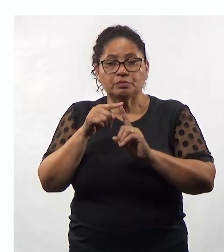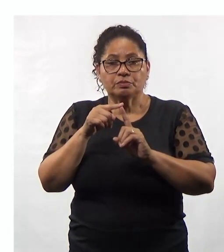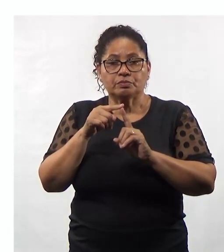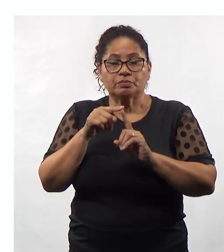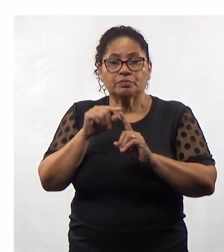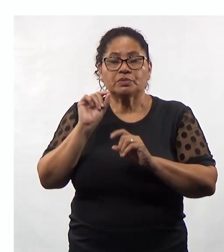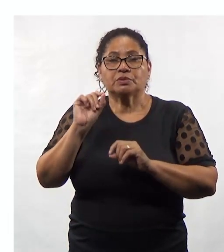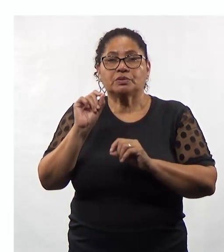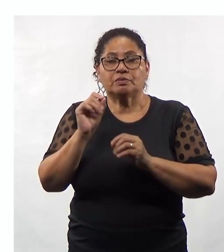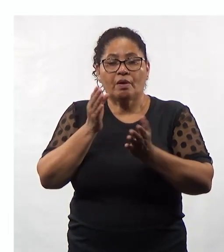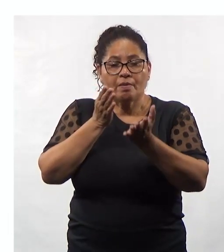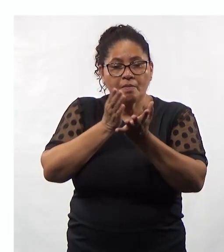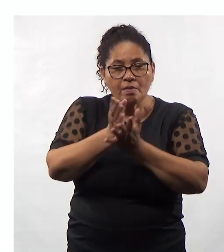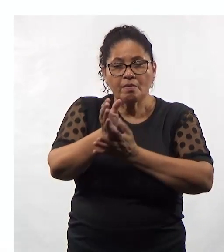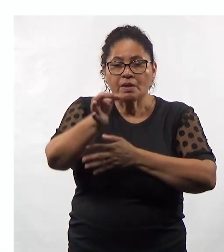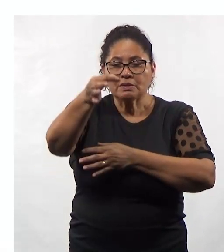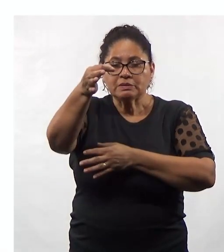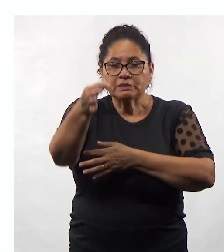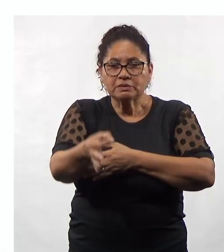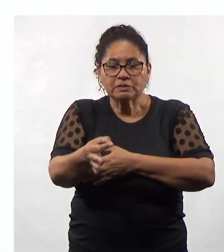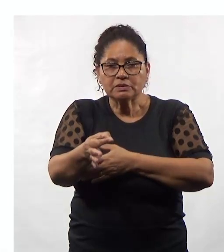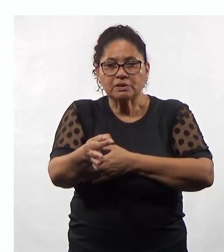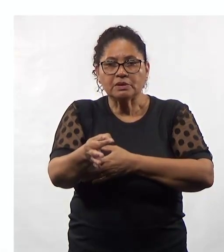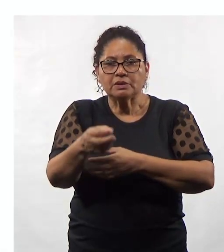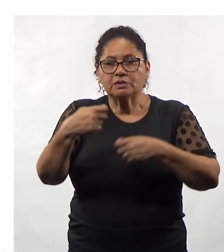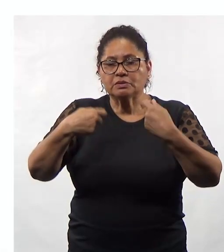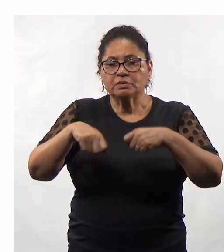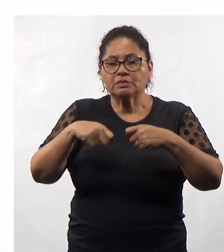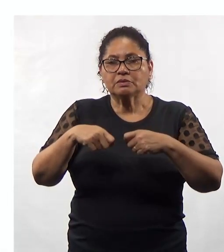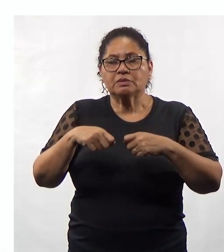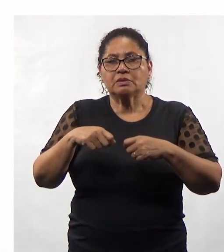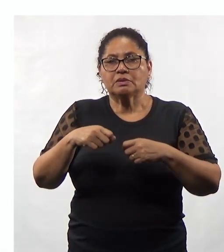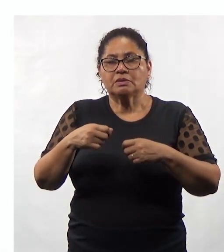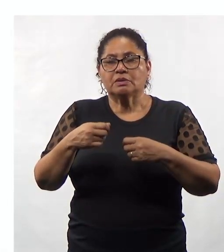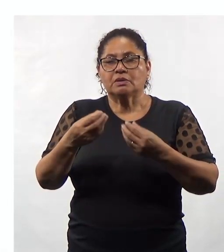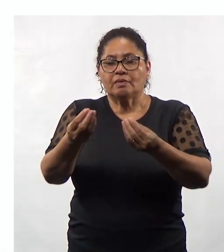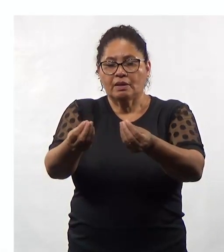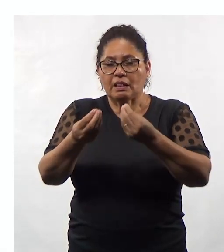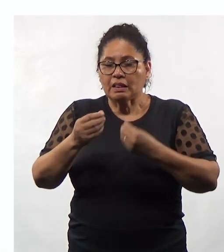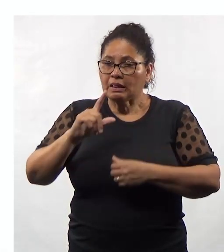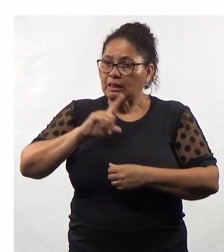tiver alinhado, não é, com essa necessidade, ele vai